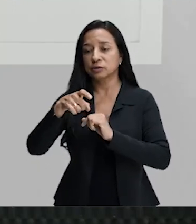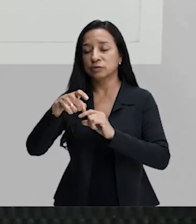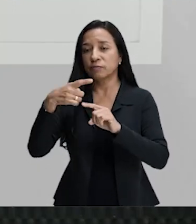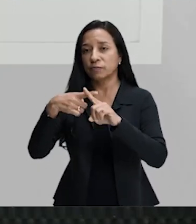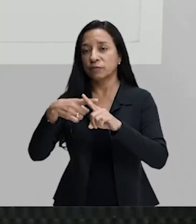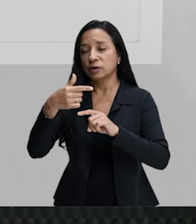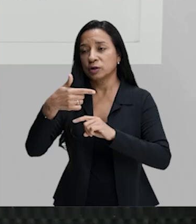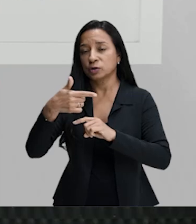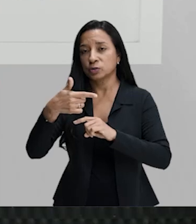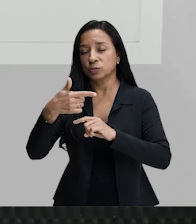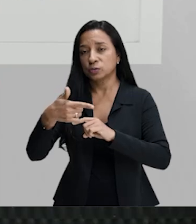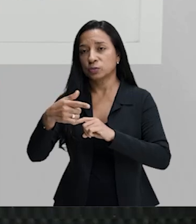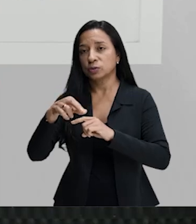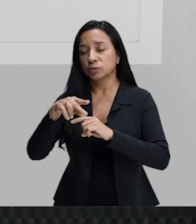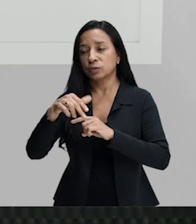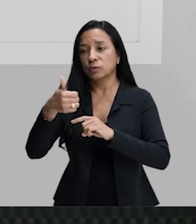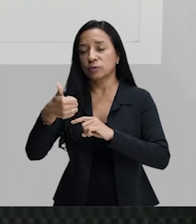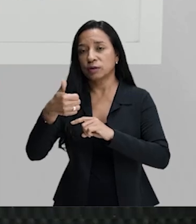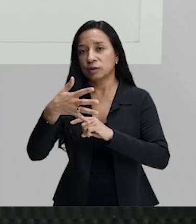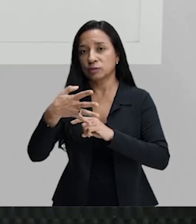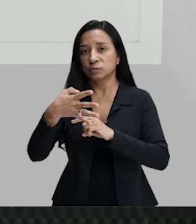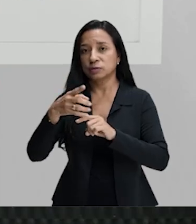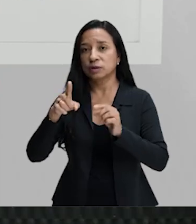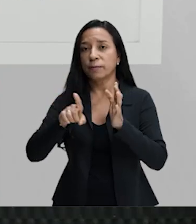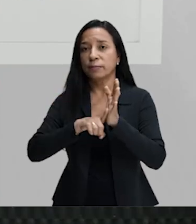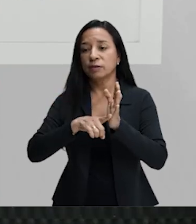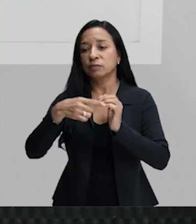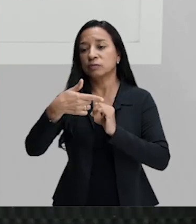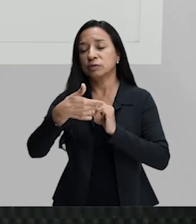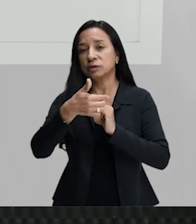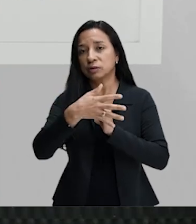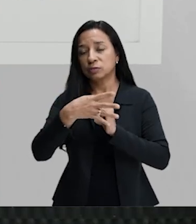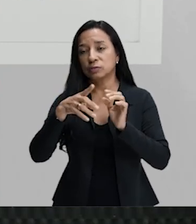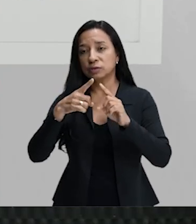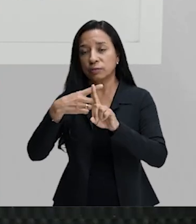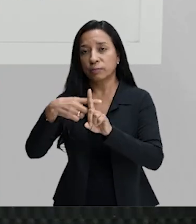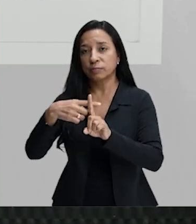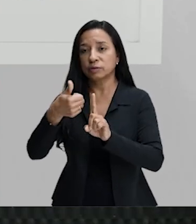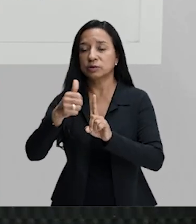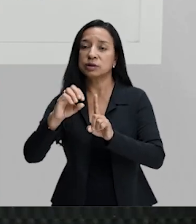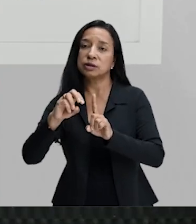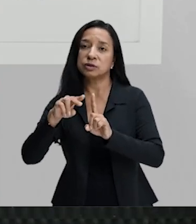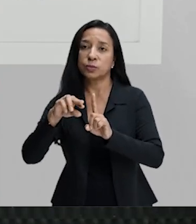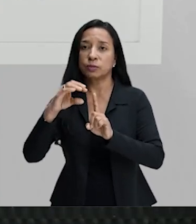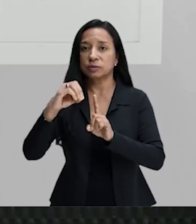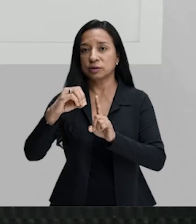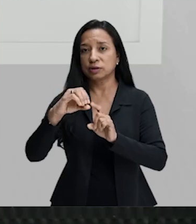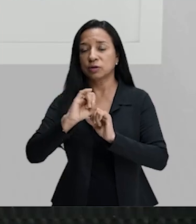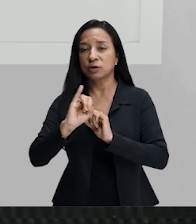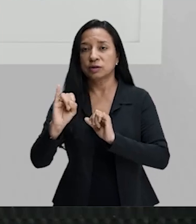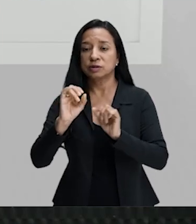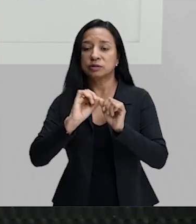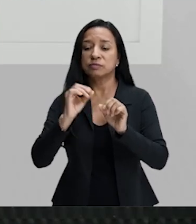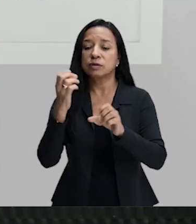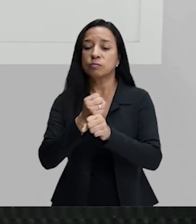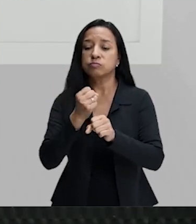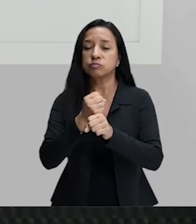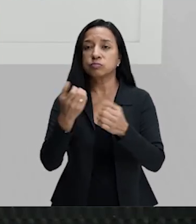14. Menos 14 mais 10 igual a zero. Ora, se você fizer agora a conta aqui,